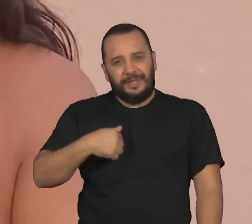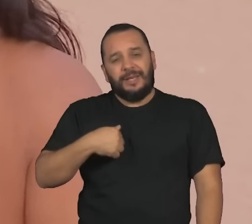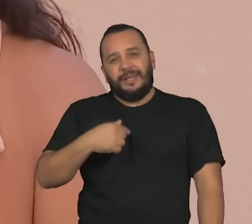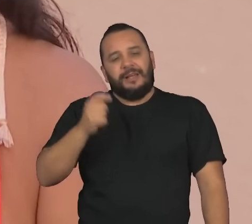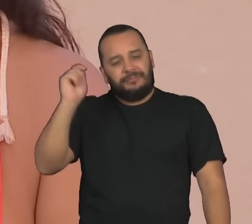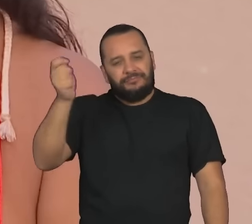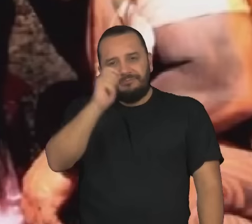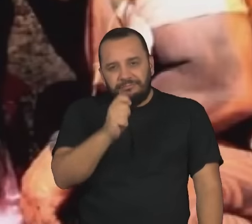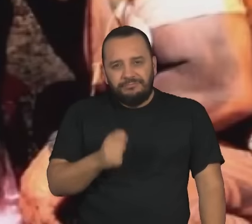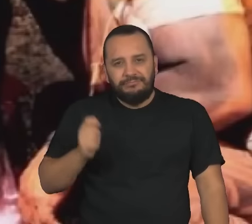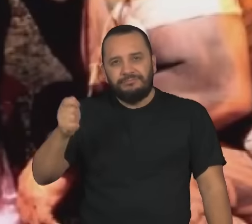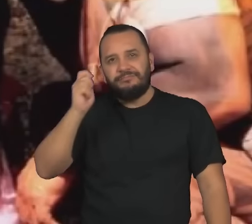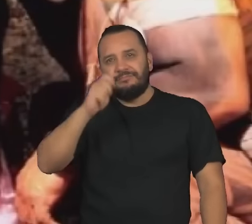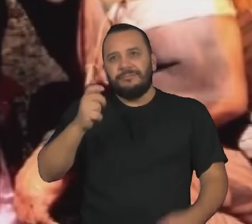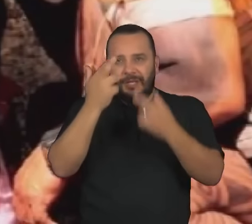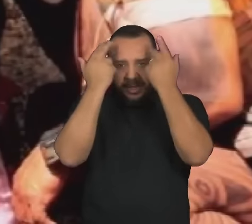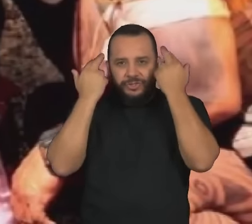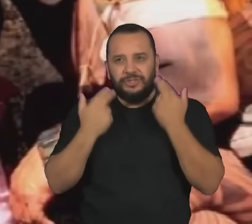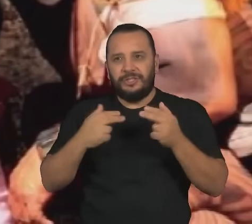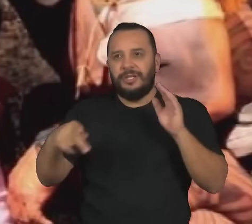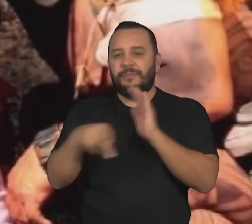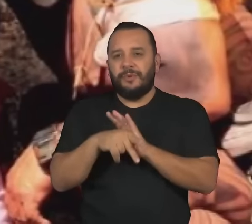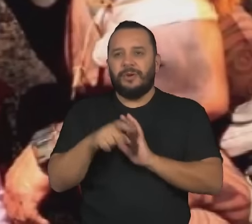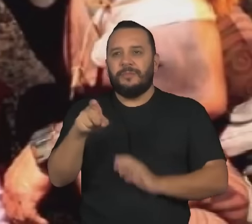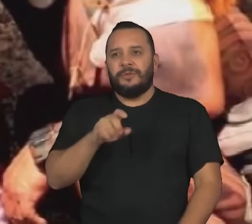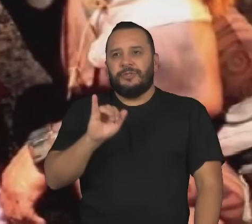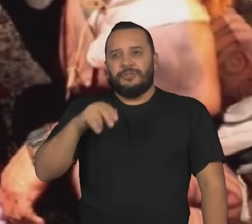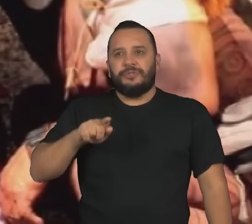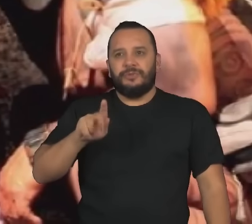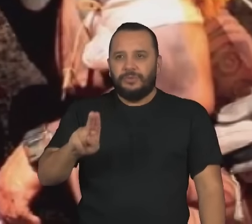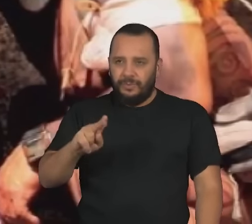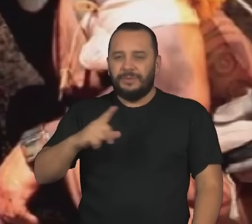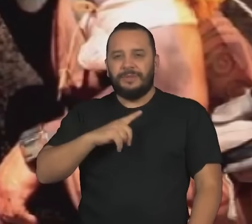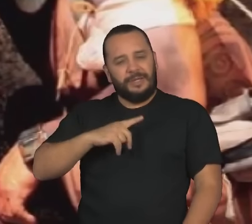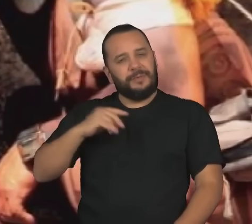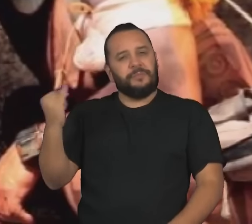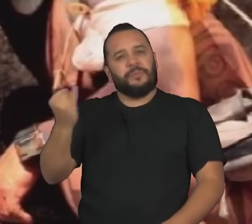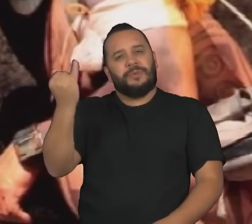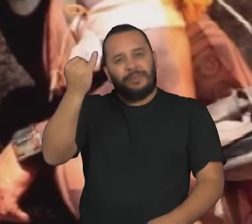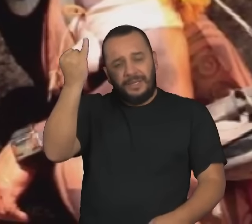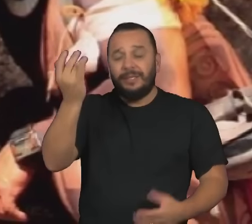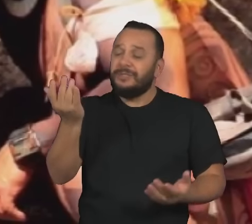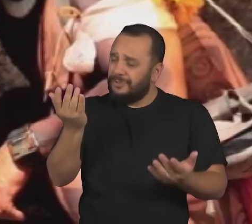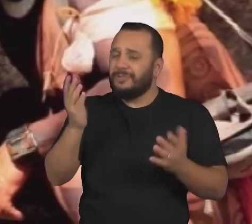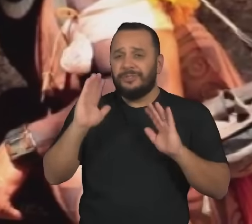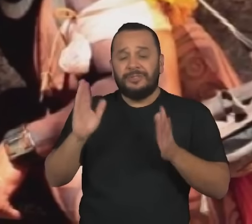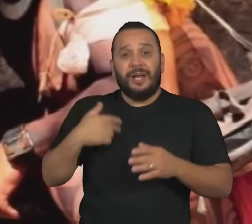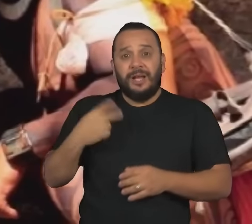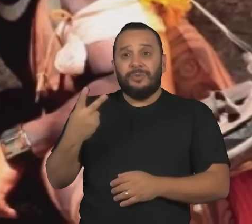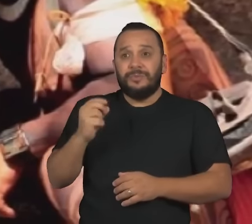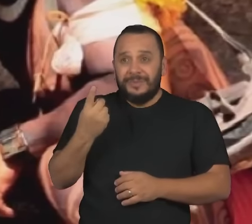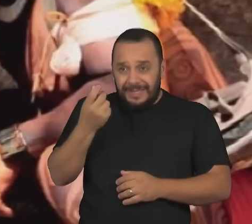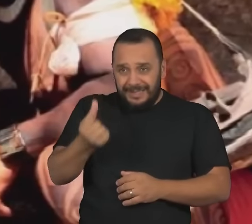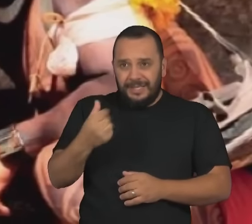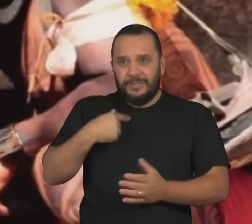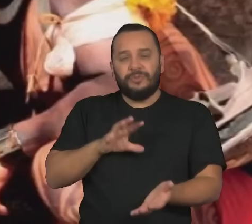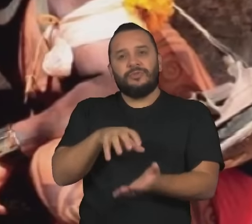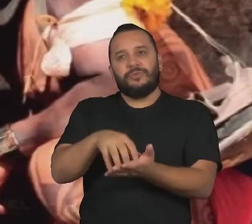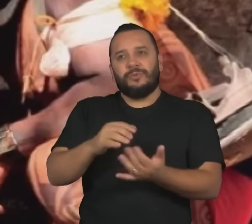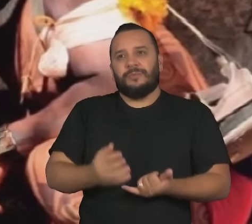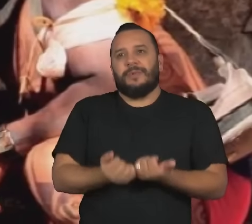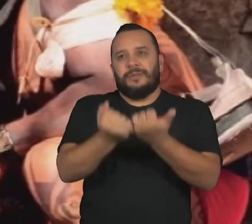Xingu. Por seu valor ancestral e cultural, foi tombada em 2016 pelo Instituto do